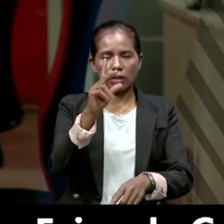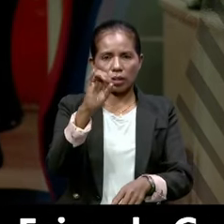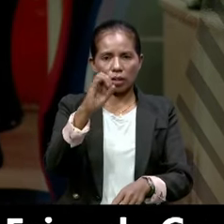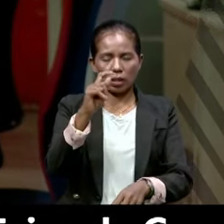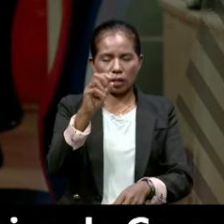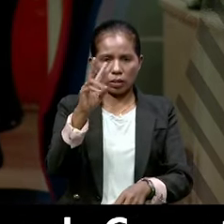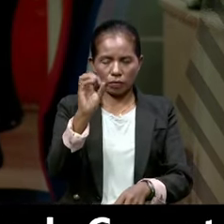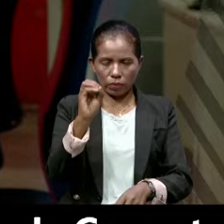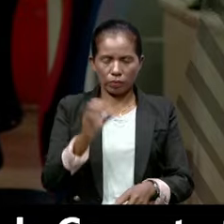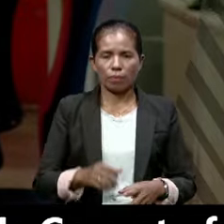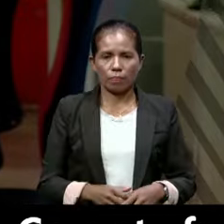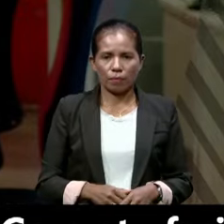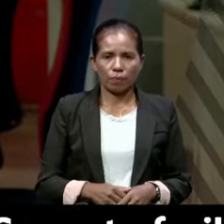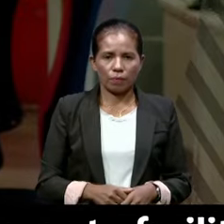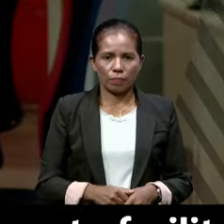Teves.